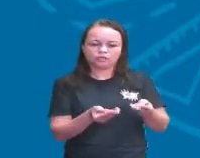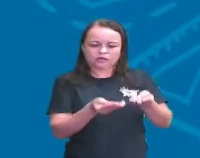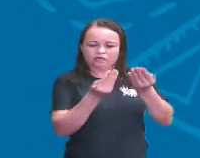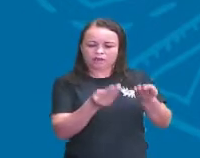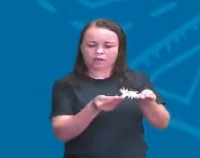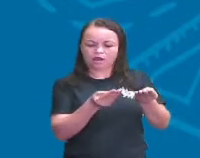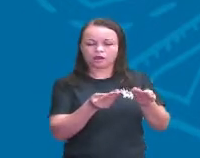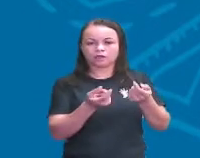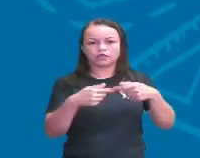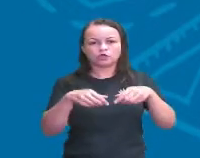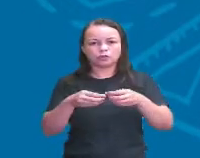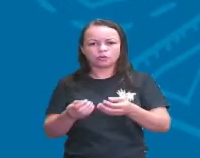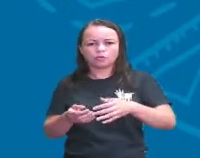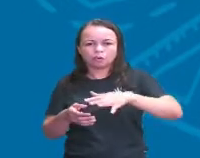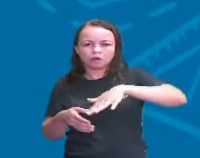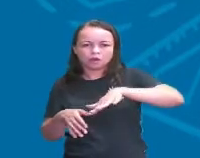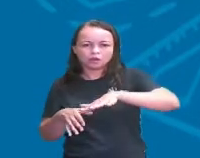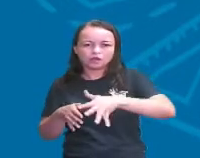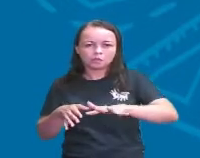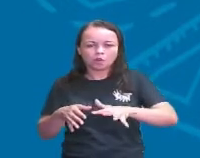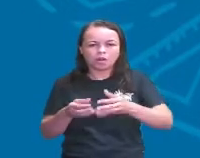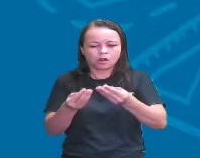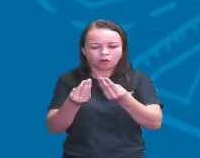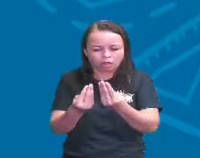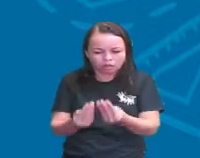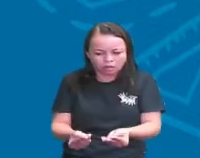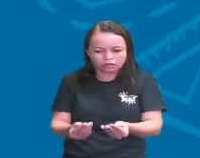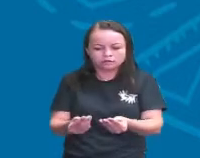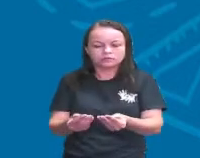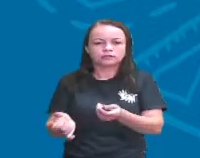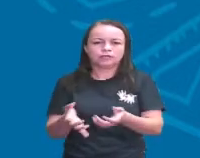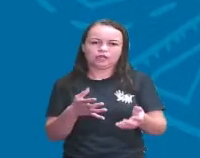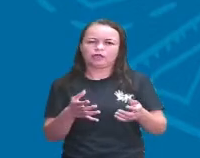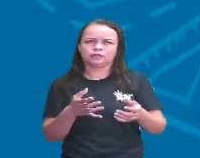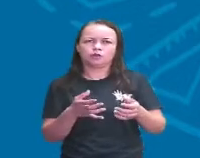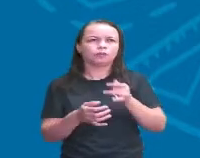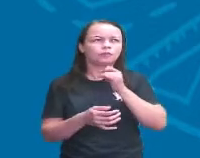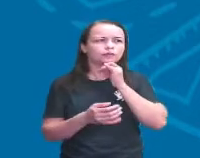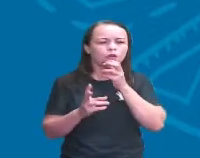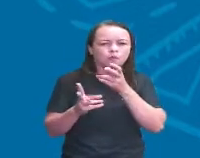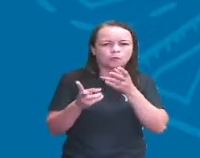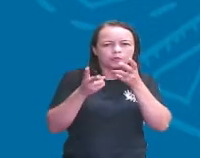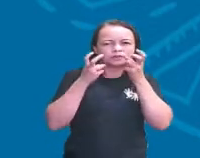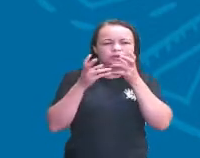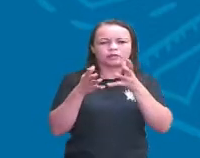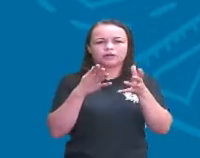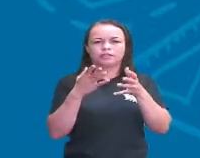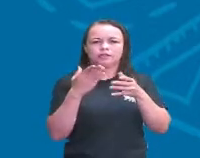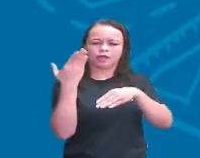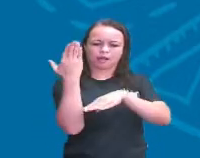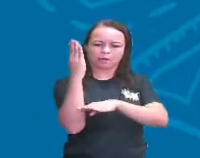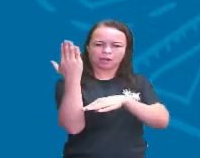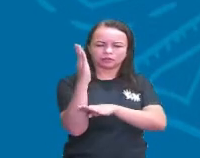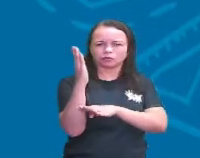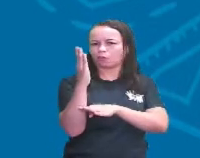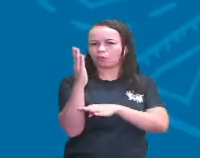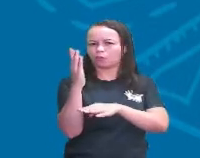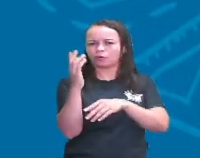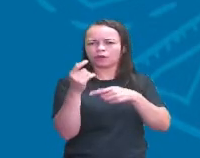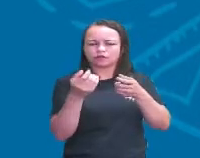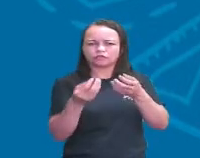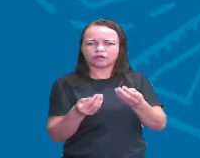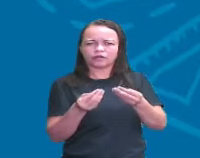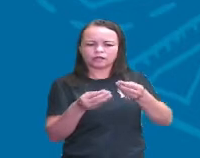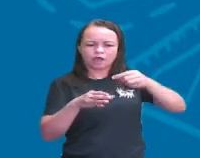começou a surgir, quando começou a avançar, eles começaram a perceber, eita, tal madeira, ela não vai afundar quando eu coloco ela na